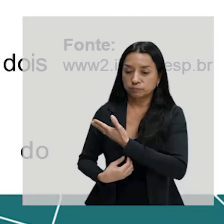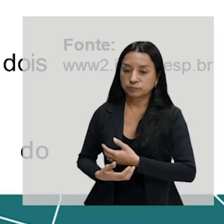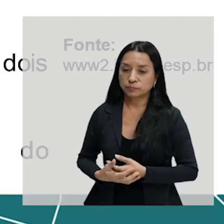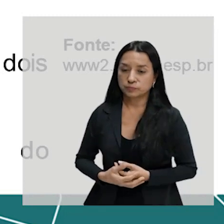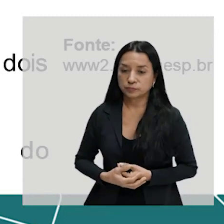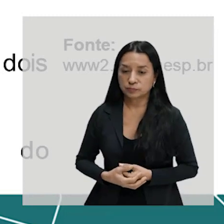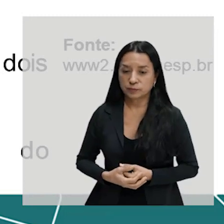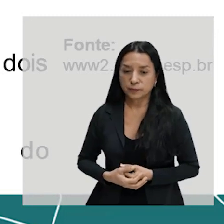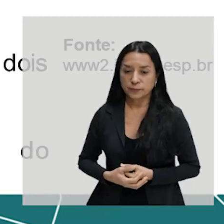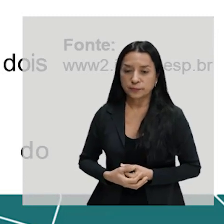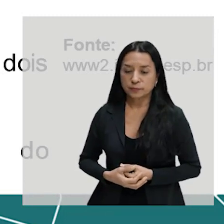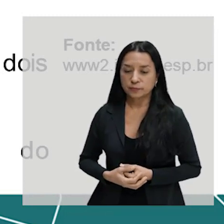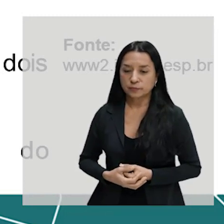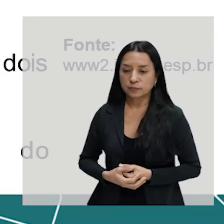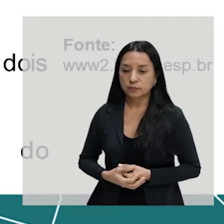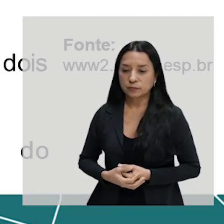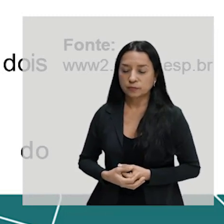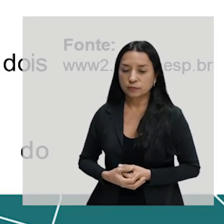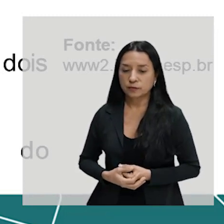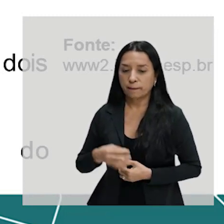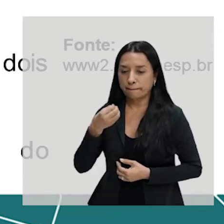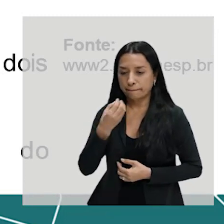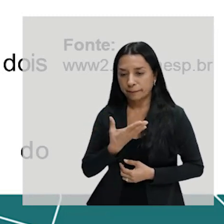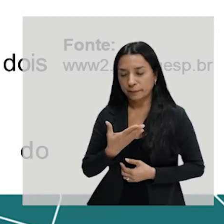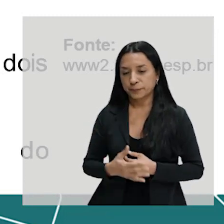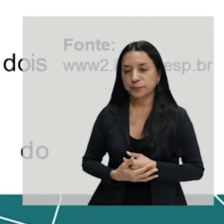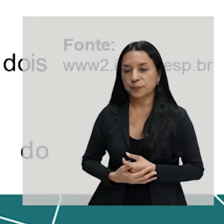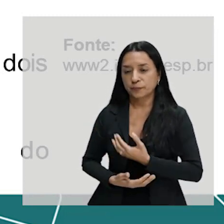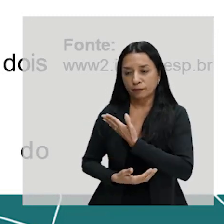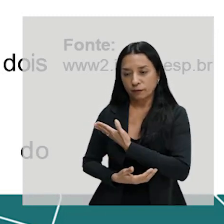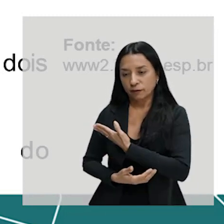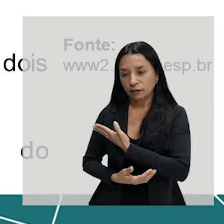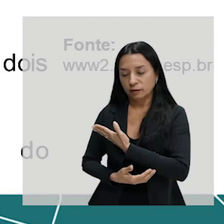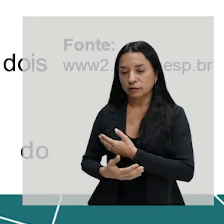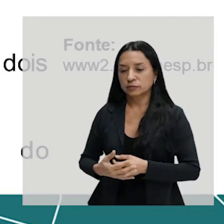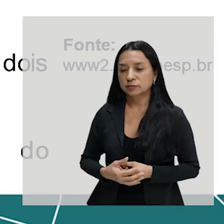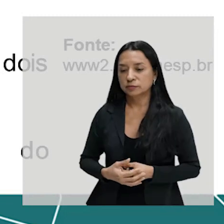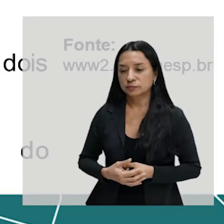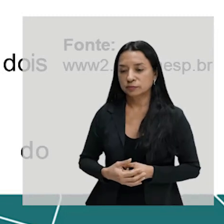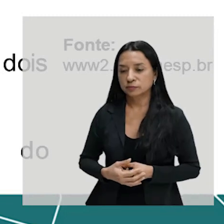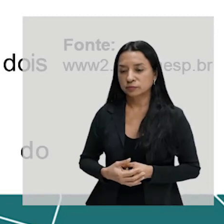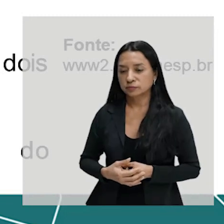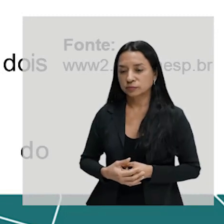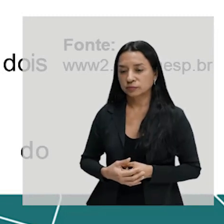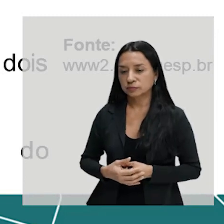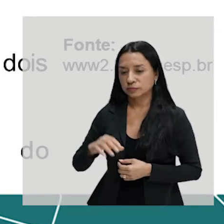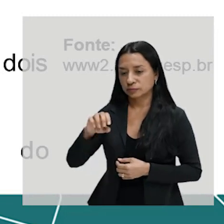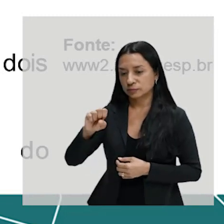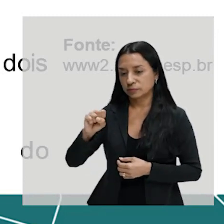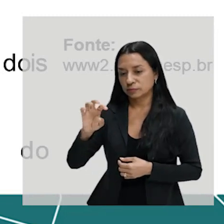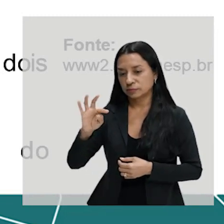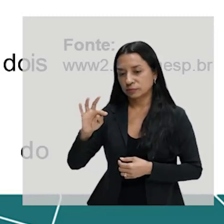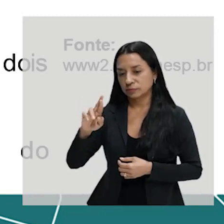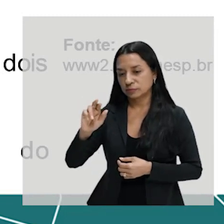dessas paredes esse túbulo femininos bem esse epitélio do túbulo seminífero ele é estratificado